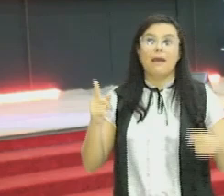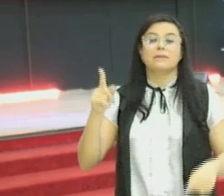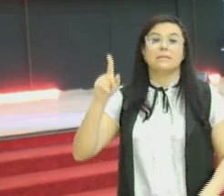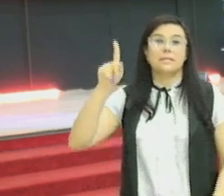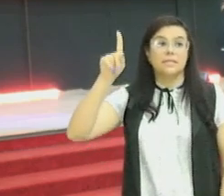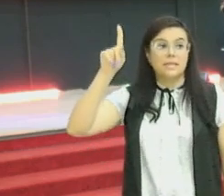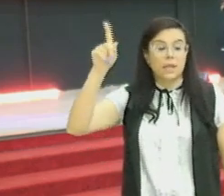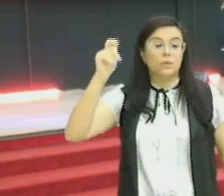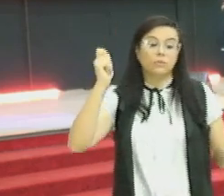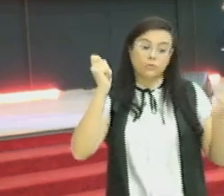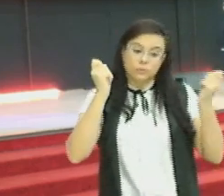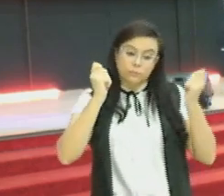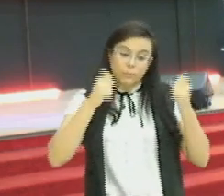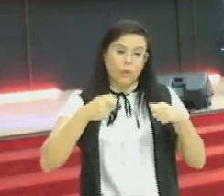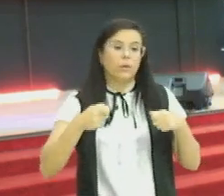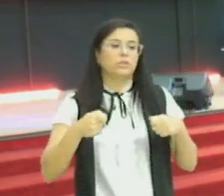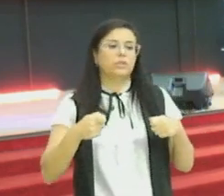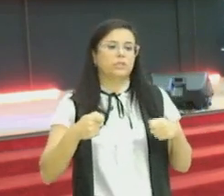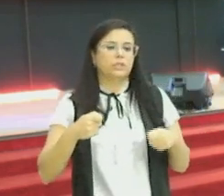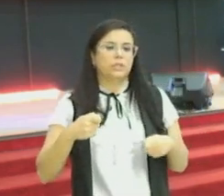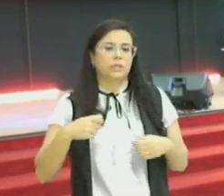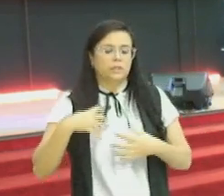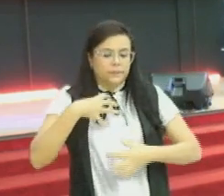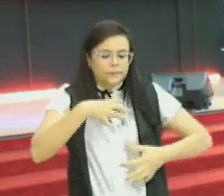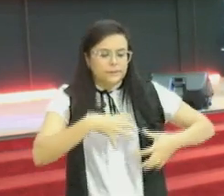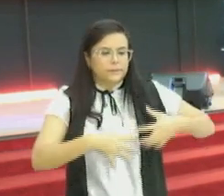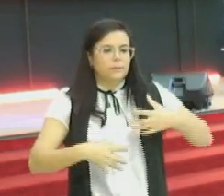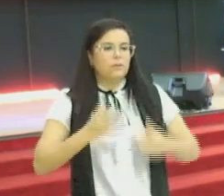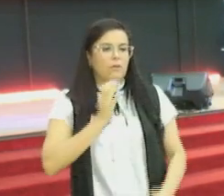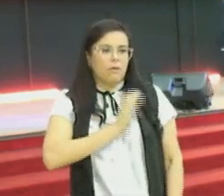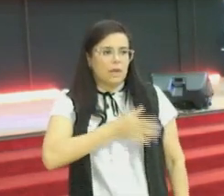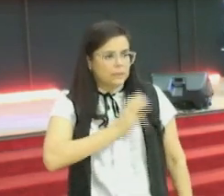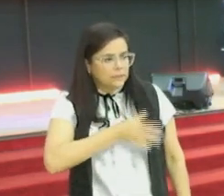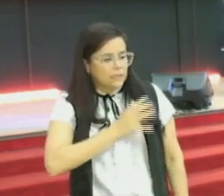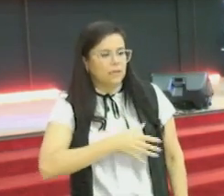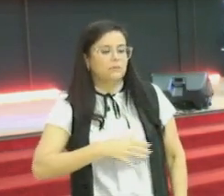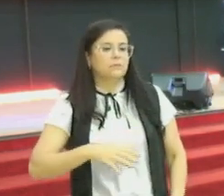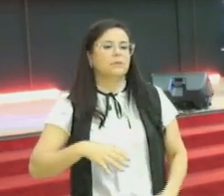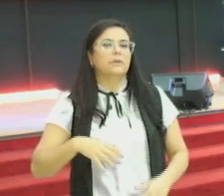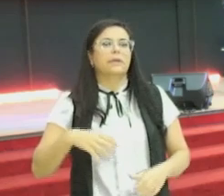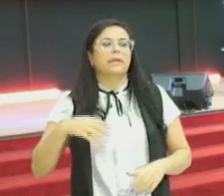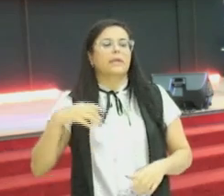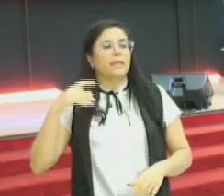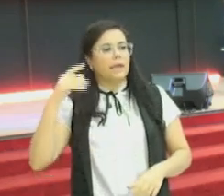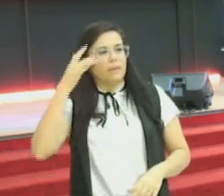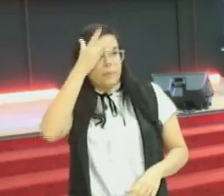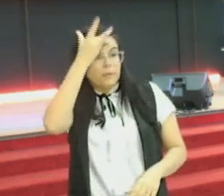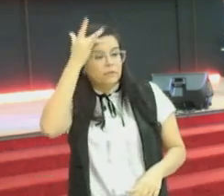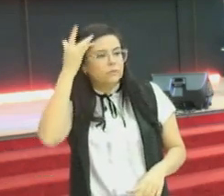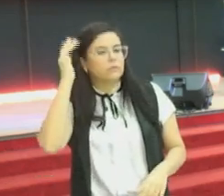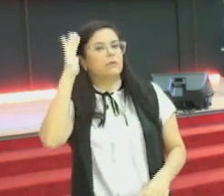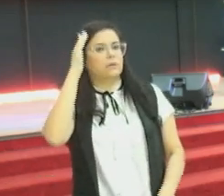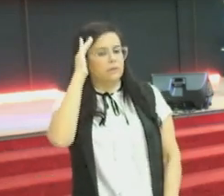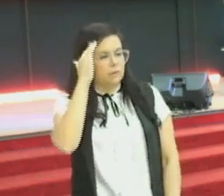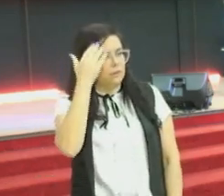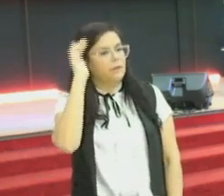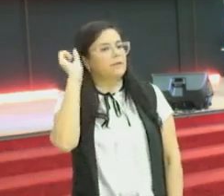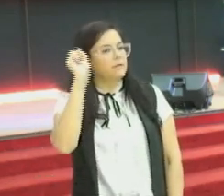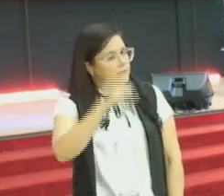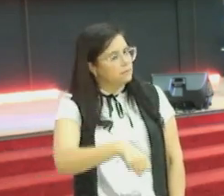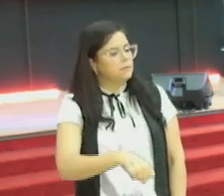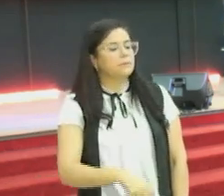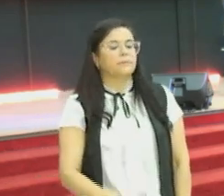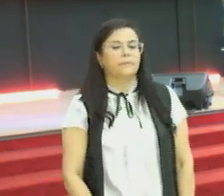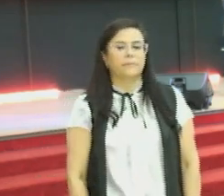entender. Outra desculpa, envolve dinheiro, pastor. O problema envolve dinheiro. Perdão também é